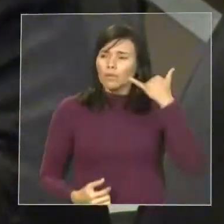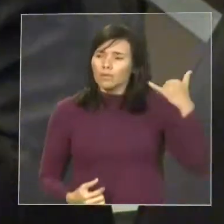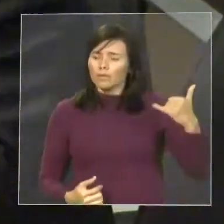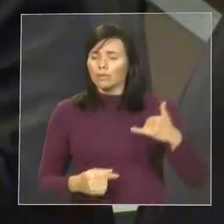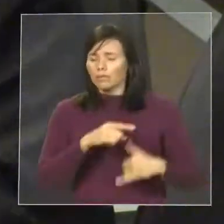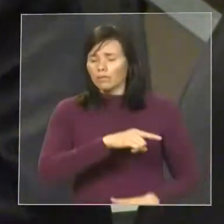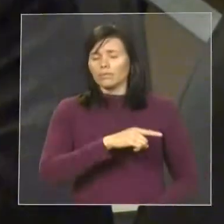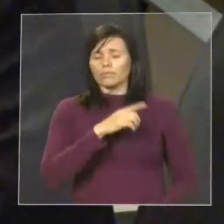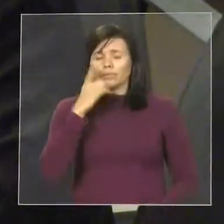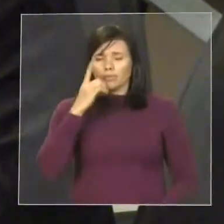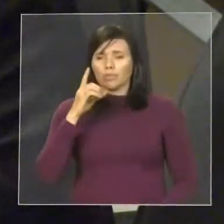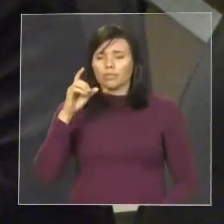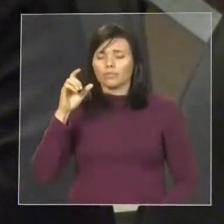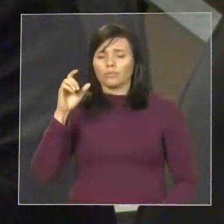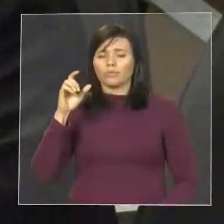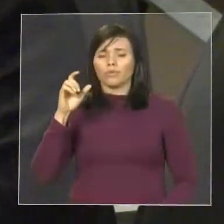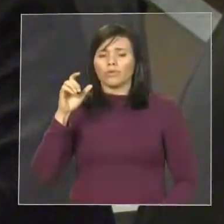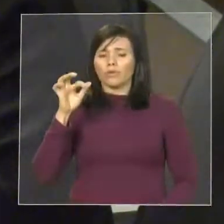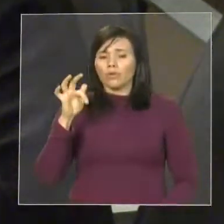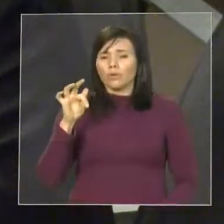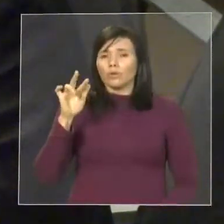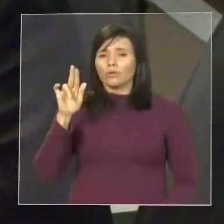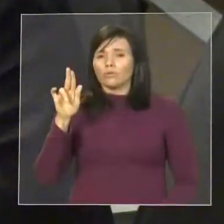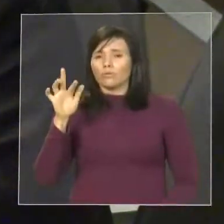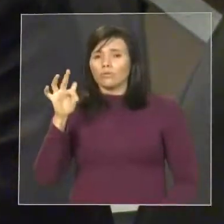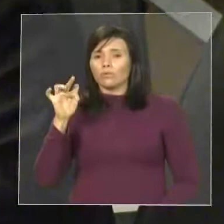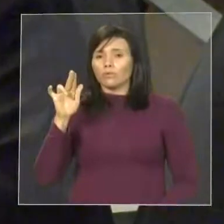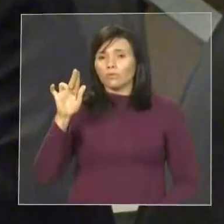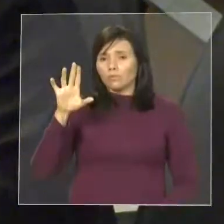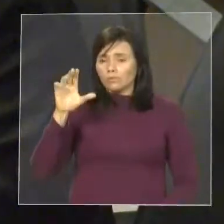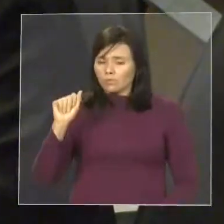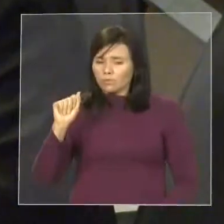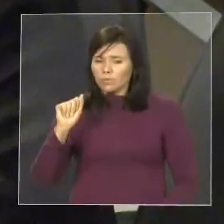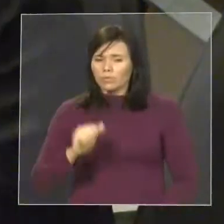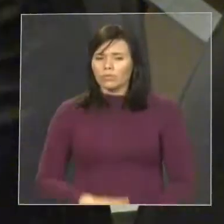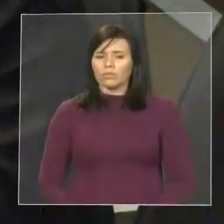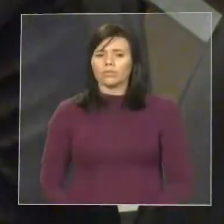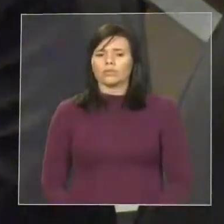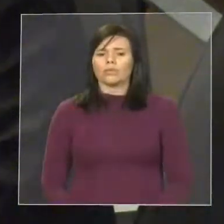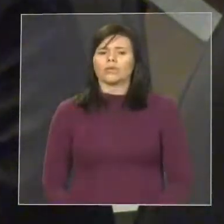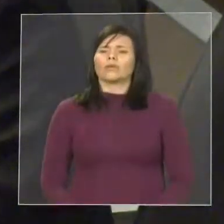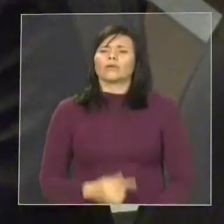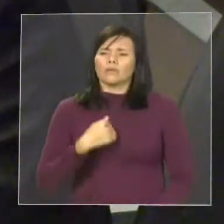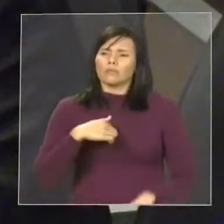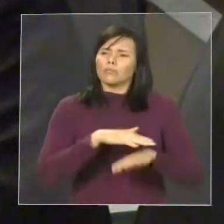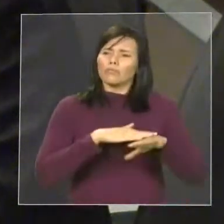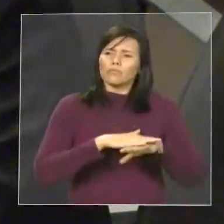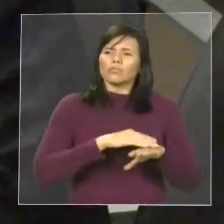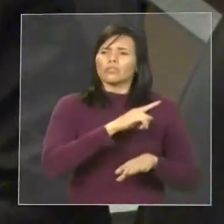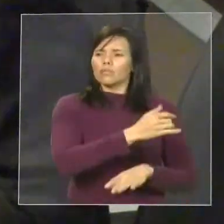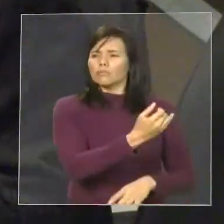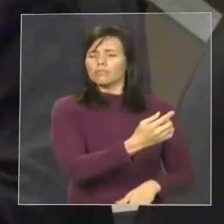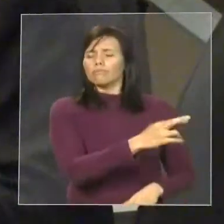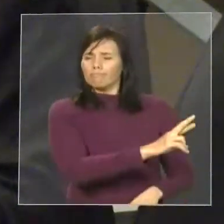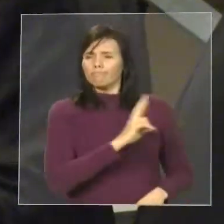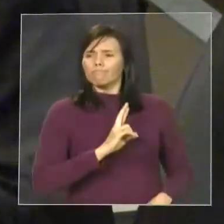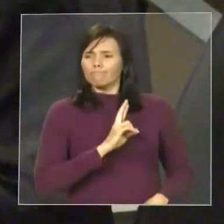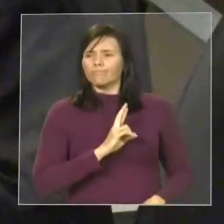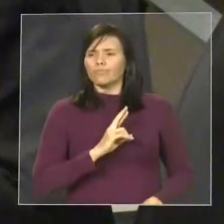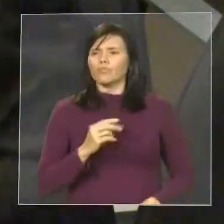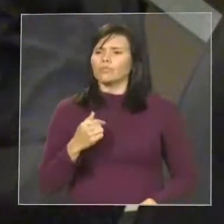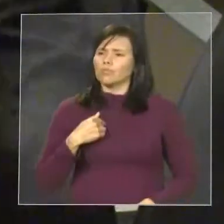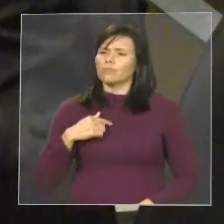Fufuca, passei o celular para Vossa Excelência, e o Partido Progressista está à sua disposição. Que Deus continue abençoando a sua vida, e